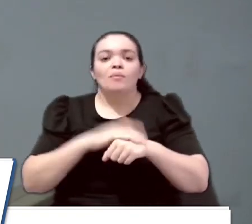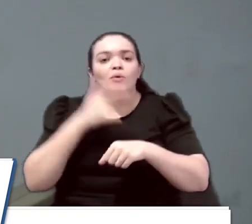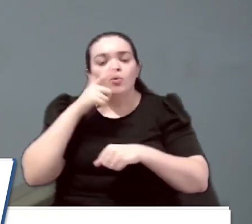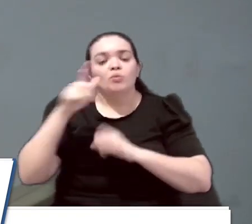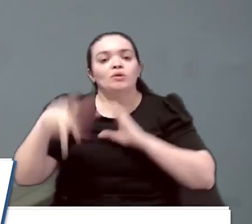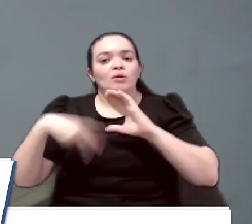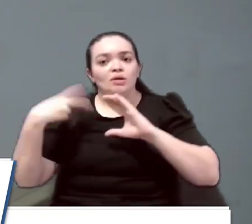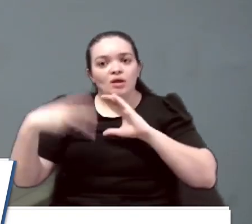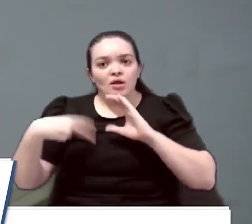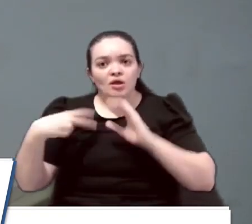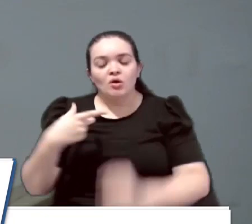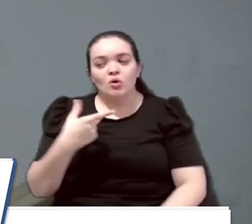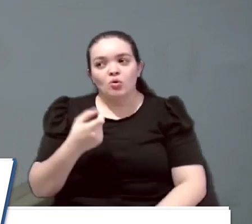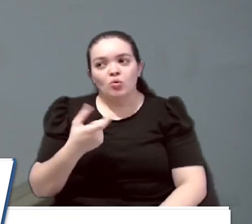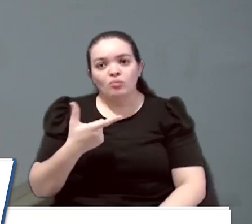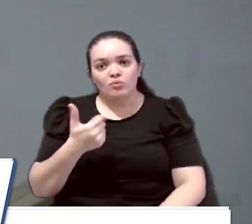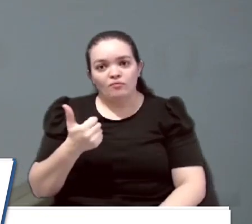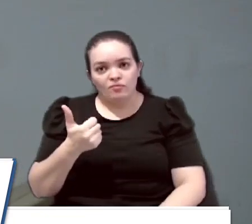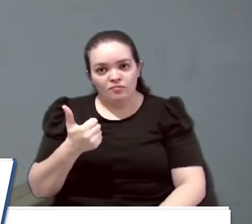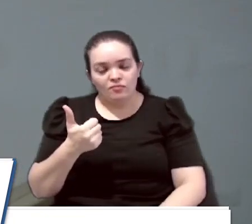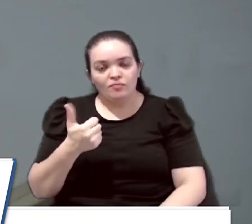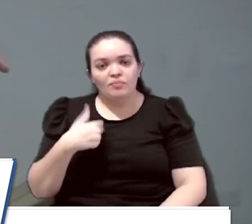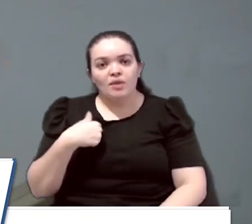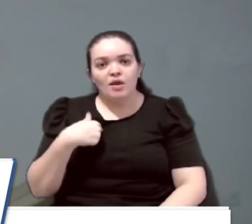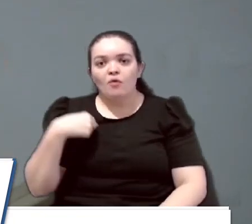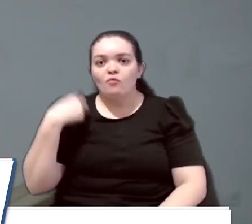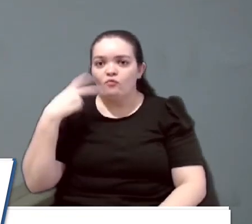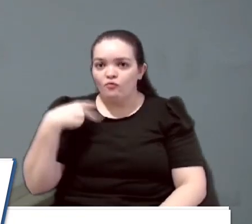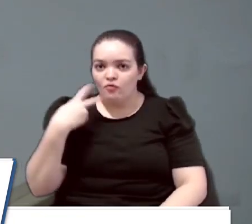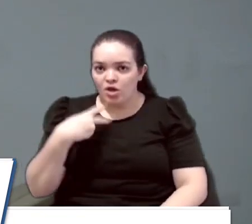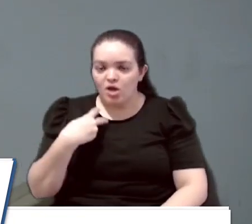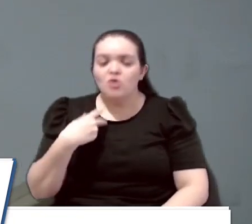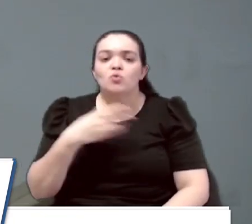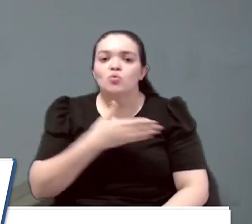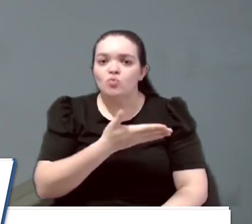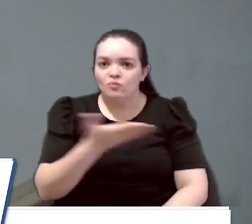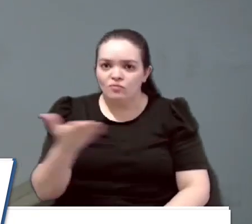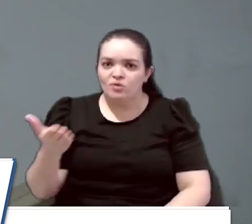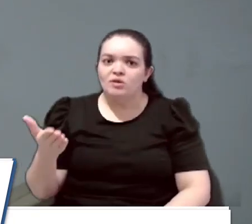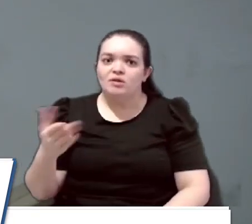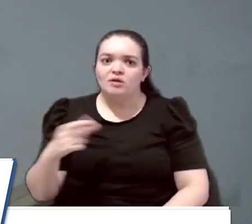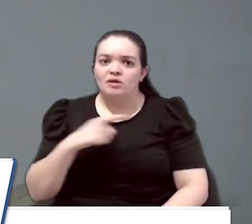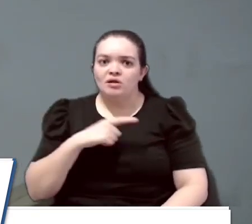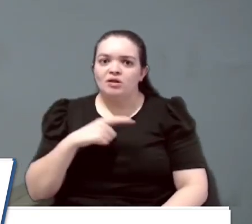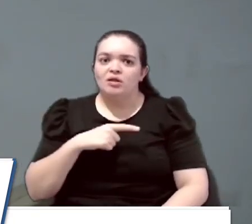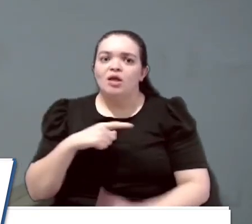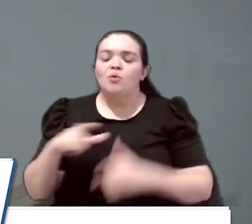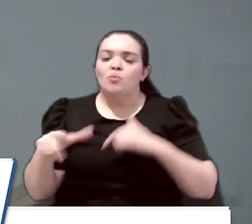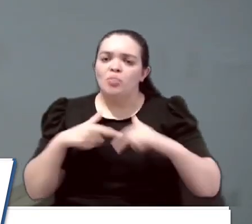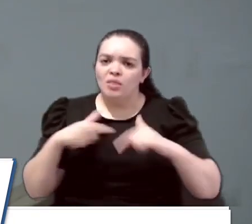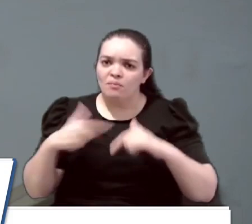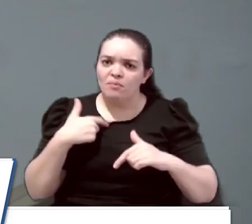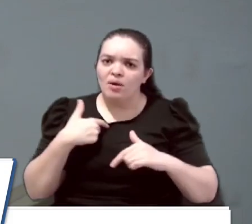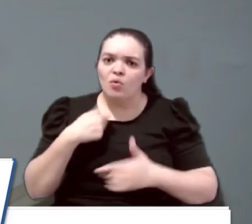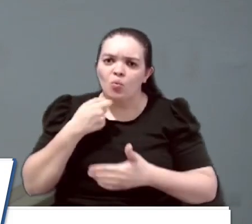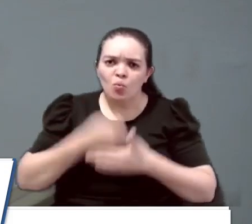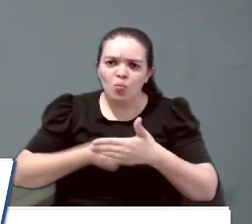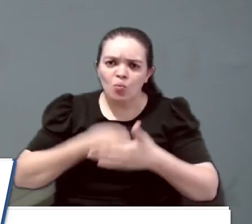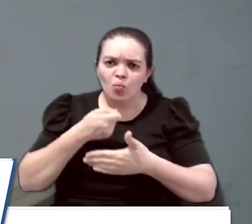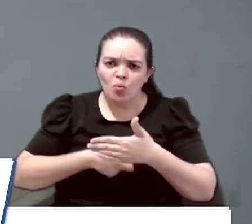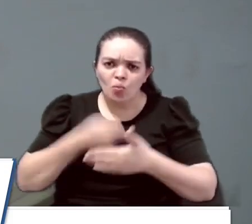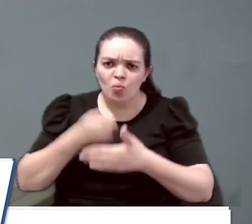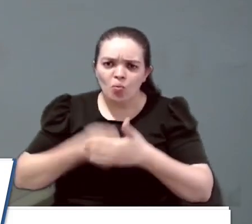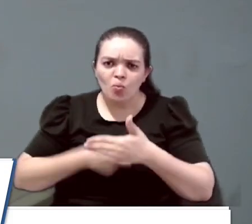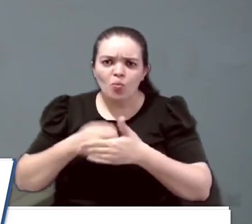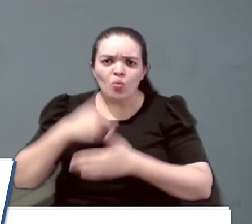em 2021, eu fui um vereador, todos os vereadores que têm o seu tipo de trabalho, de cobrança, e tem dado